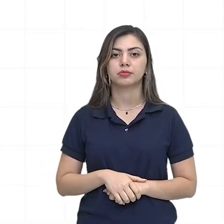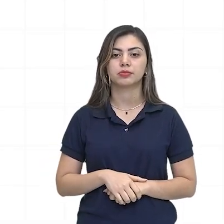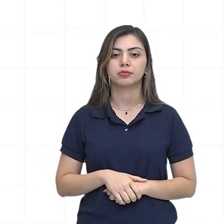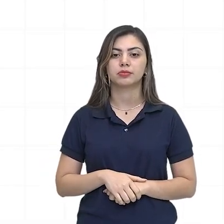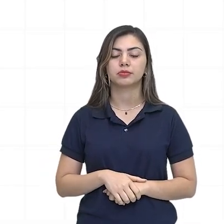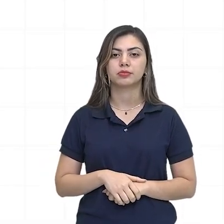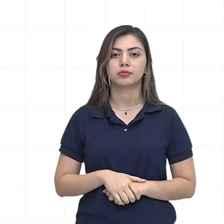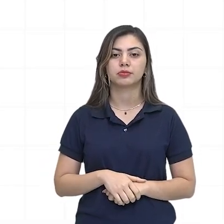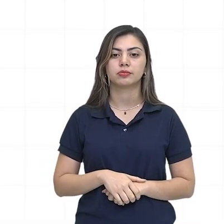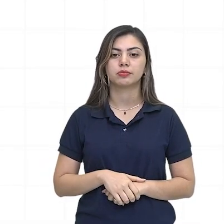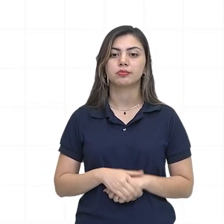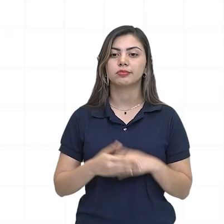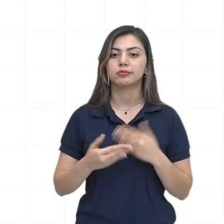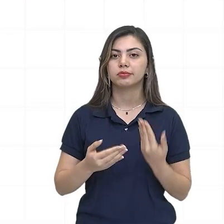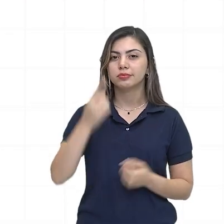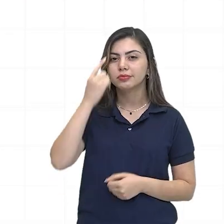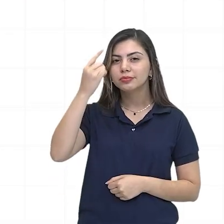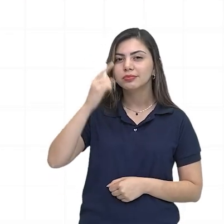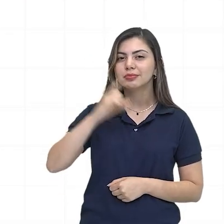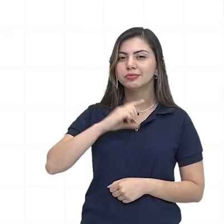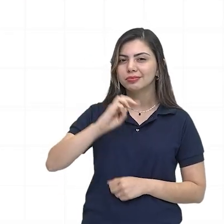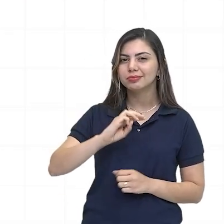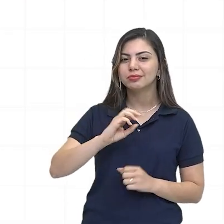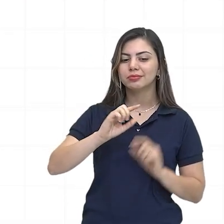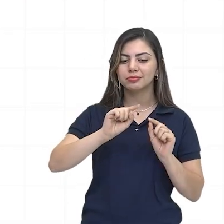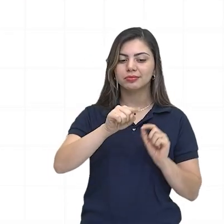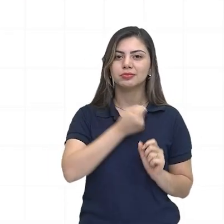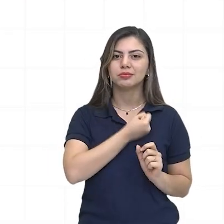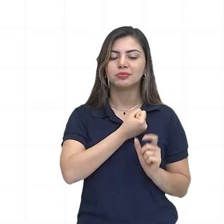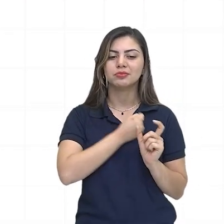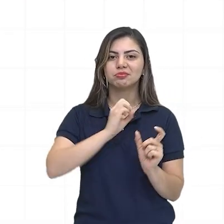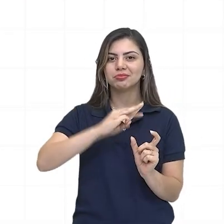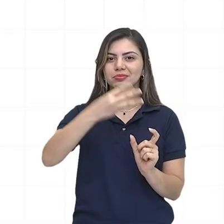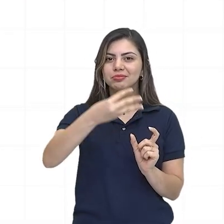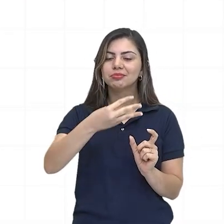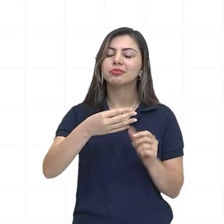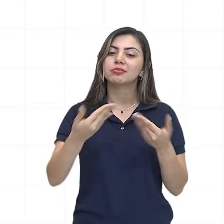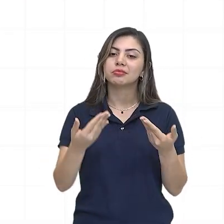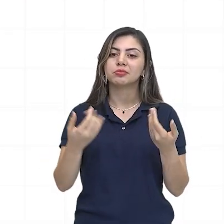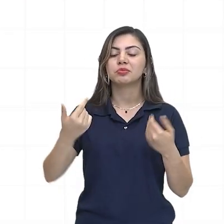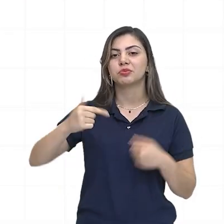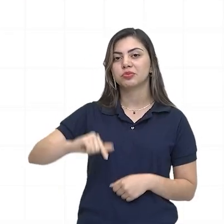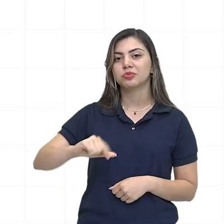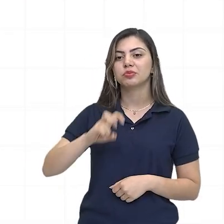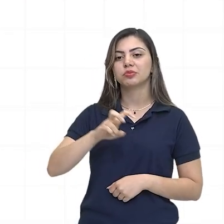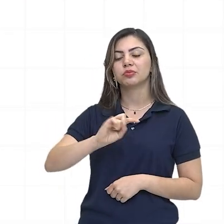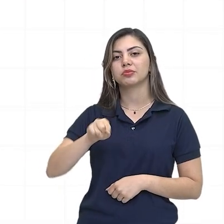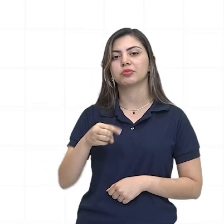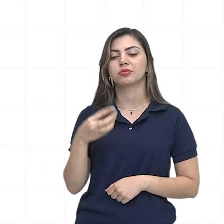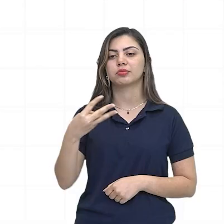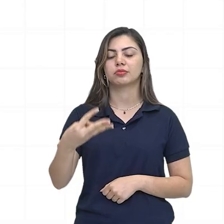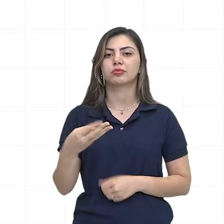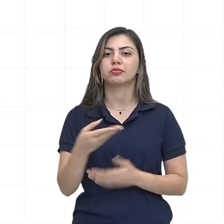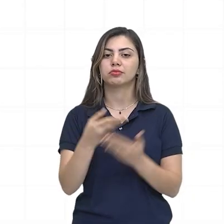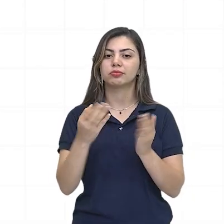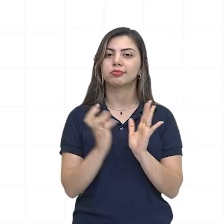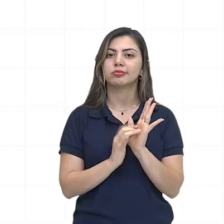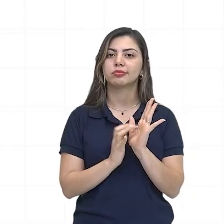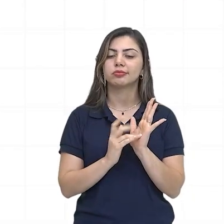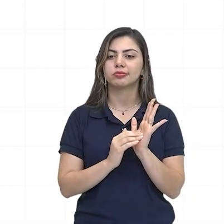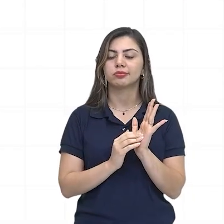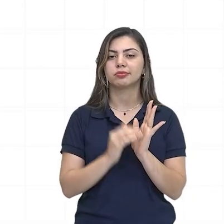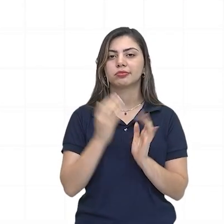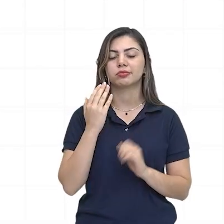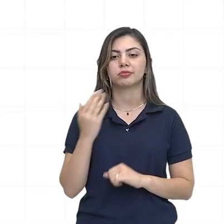E como é elevado à terceira, temos mais uma multiplicação por 5,3. Aí você digita novamente o